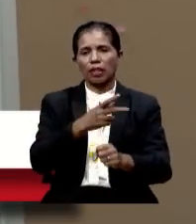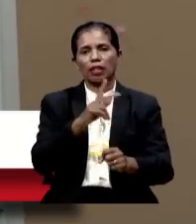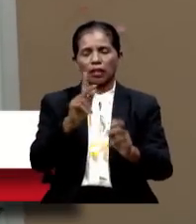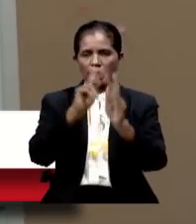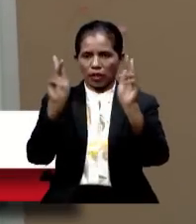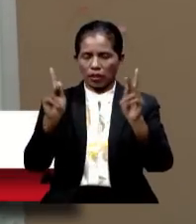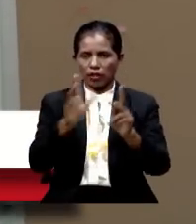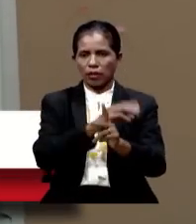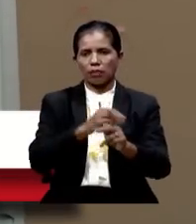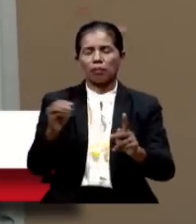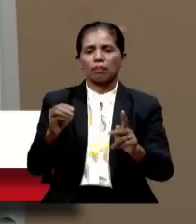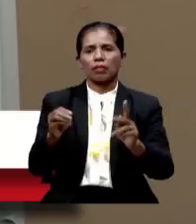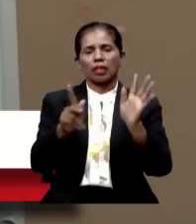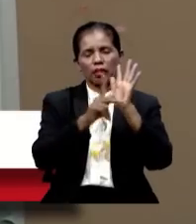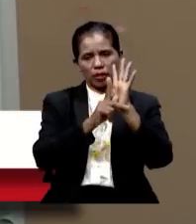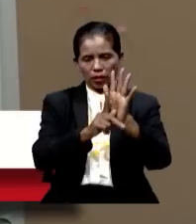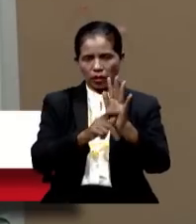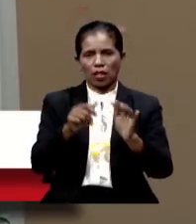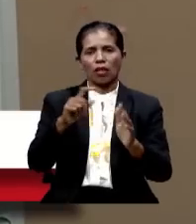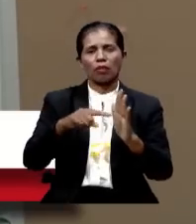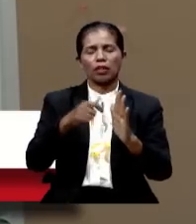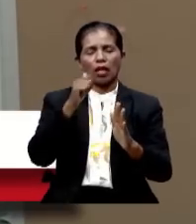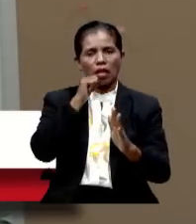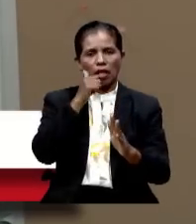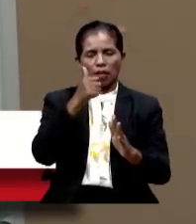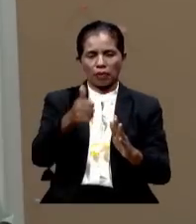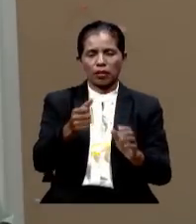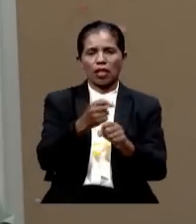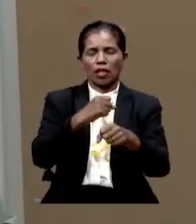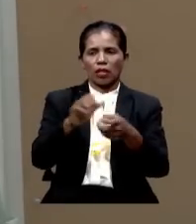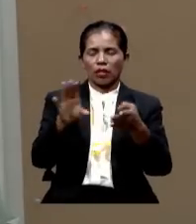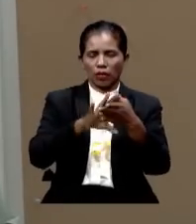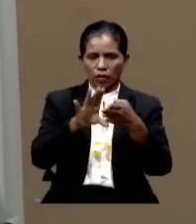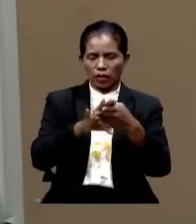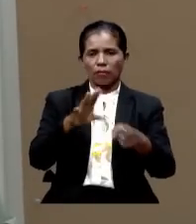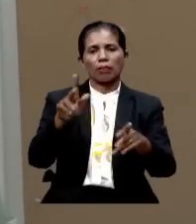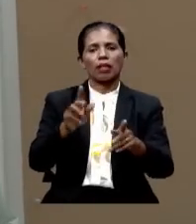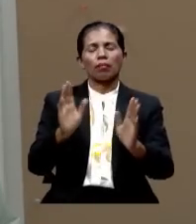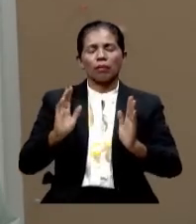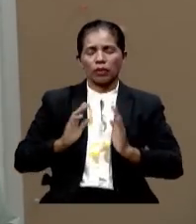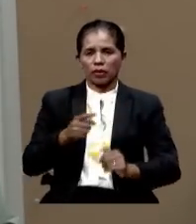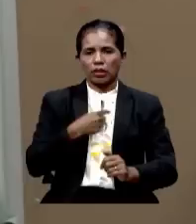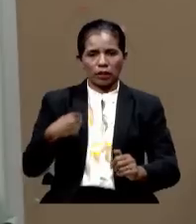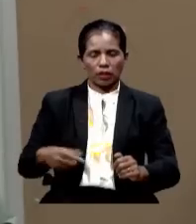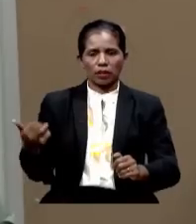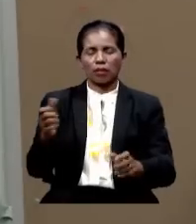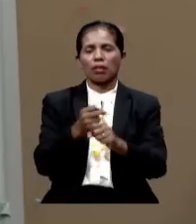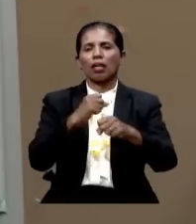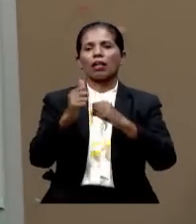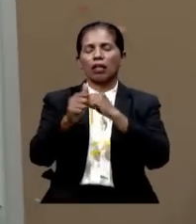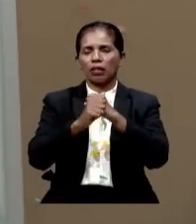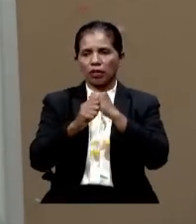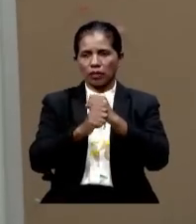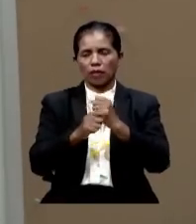aban, se halo carta, vai a autoridade ser, né? Para ver halo ação. Ver